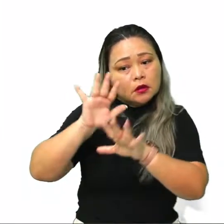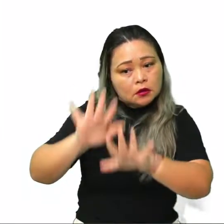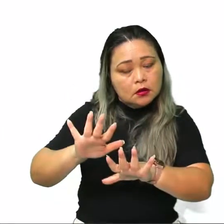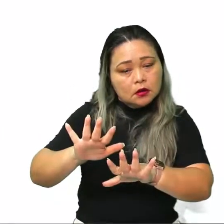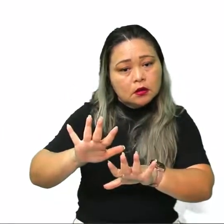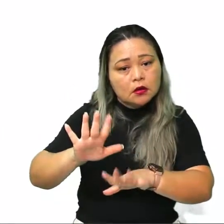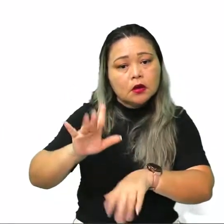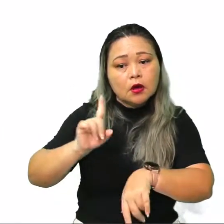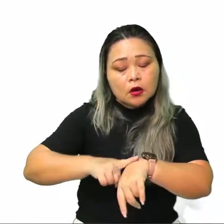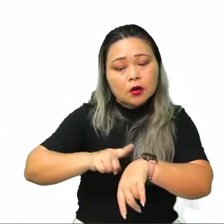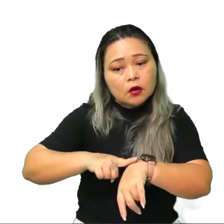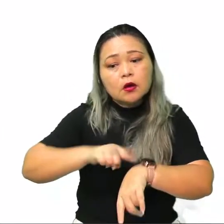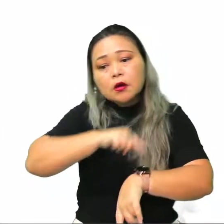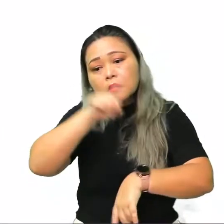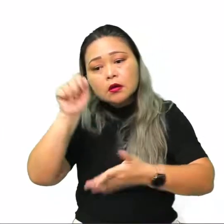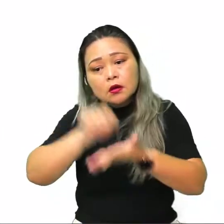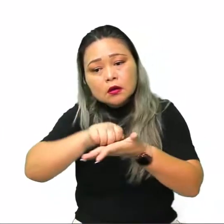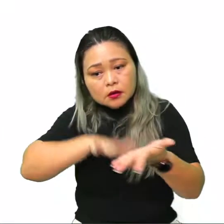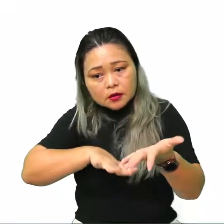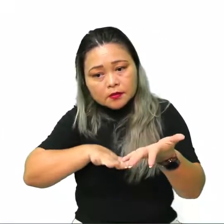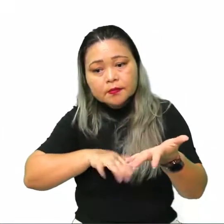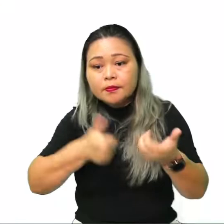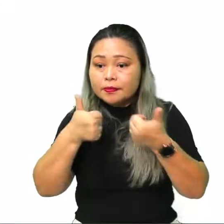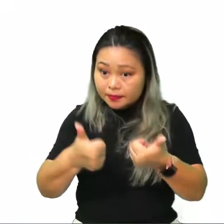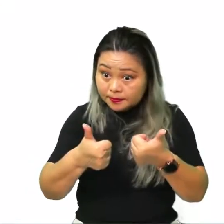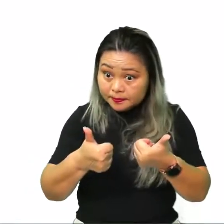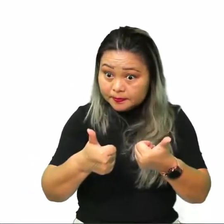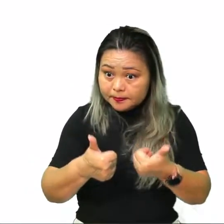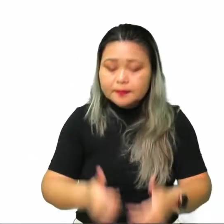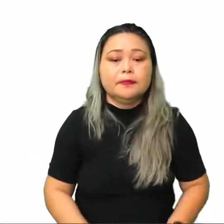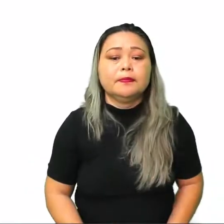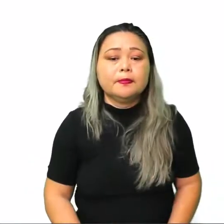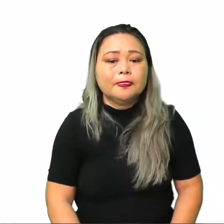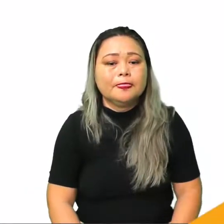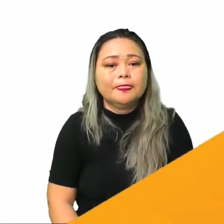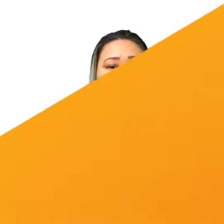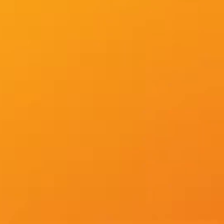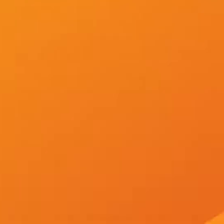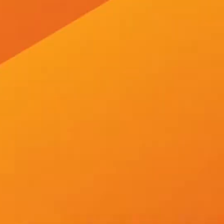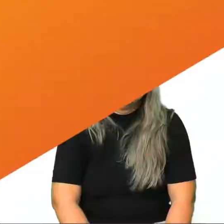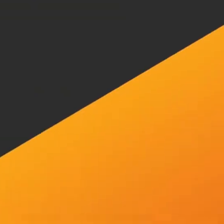Segura só mais um pouco que a gente vai para nossas atividades. Falou?